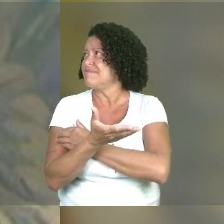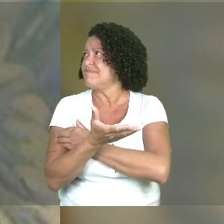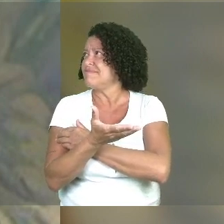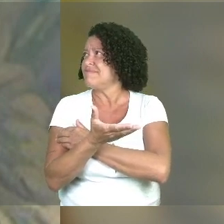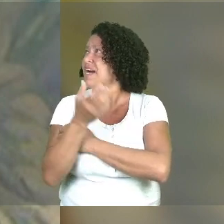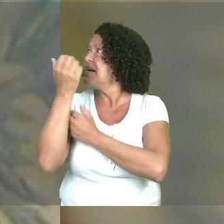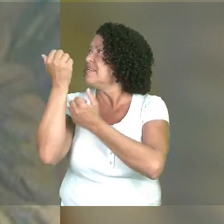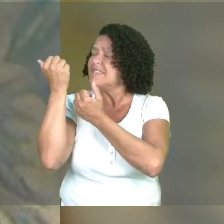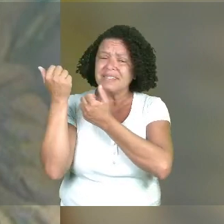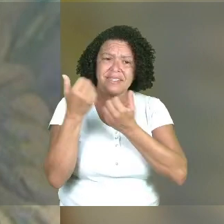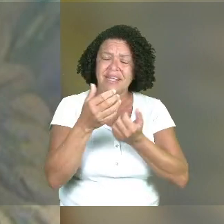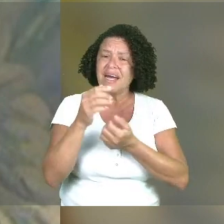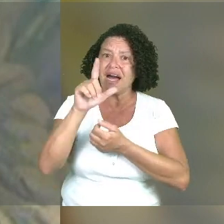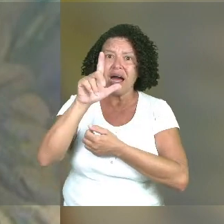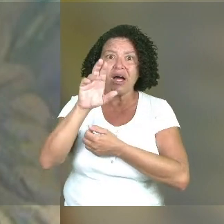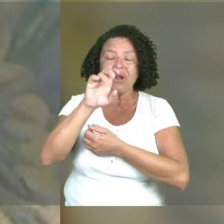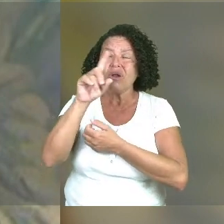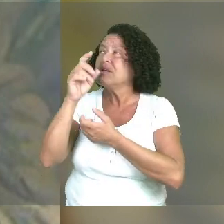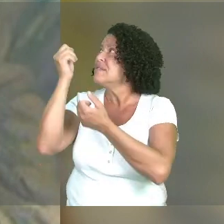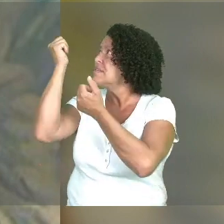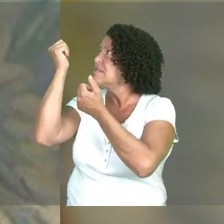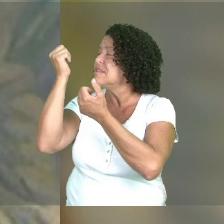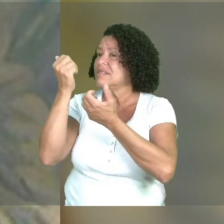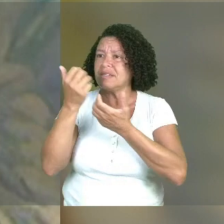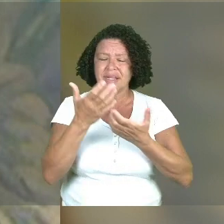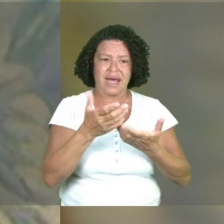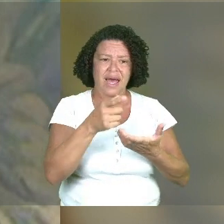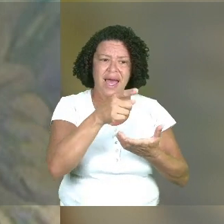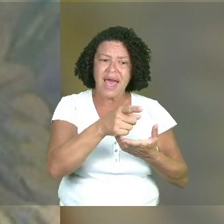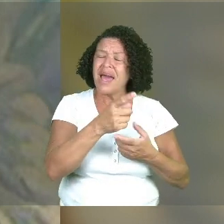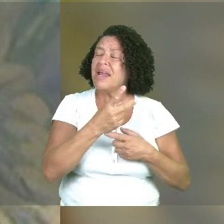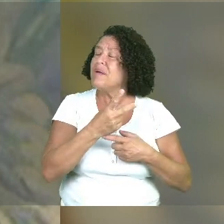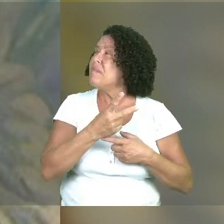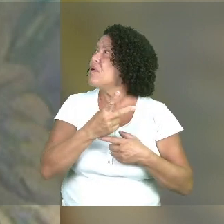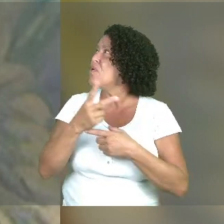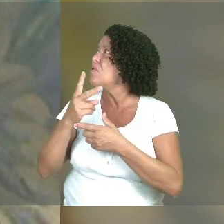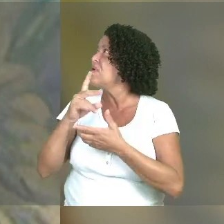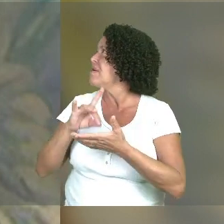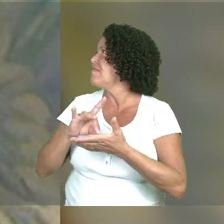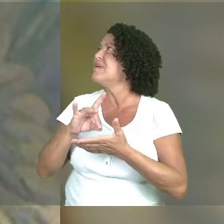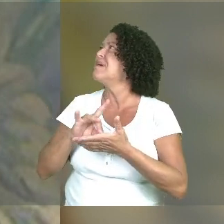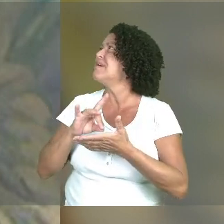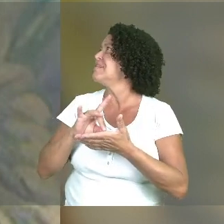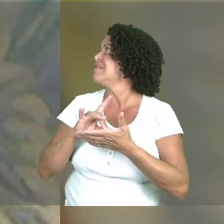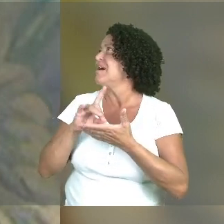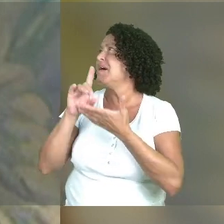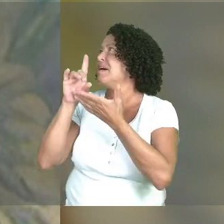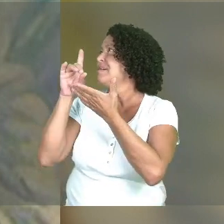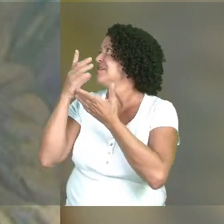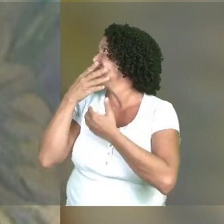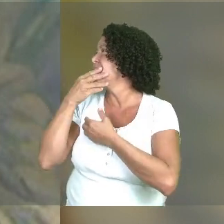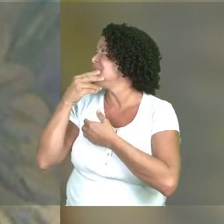Dai luz àquele que procura a verdade.